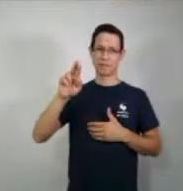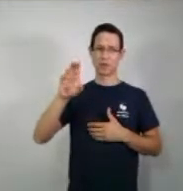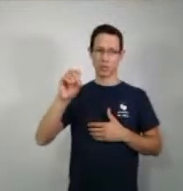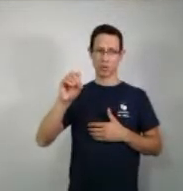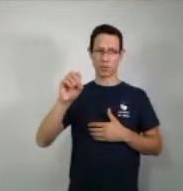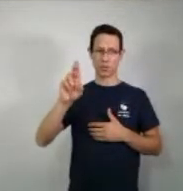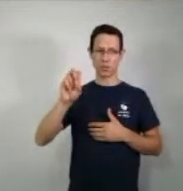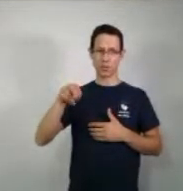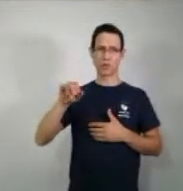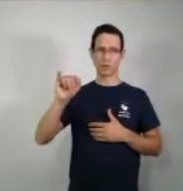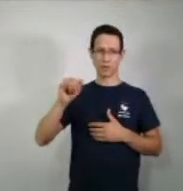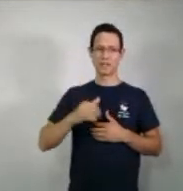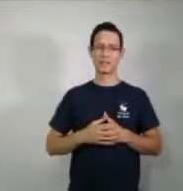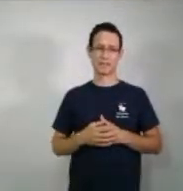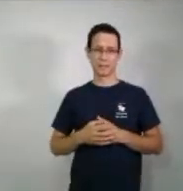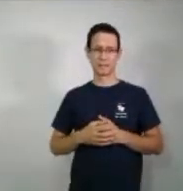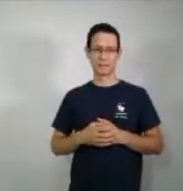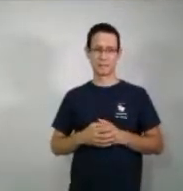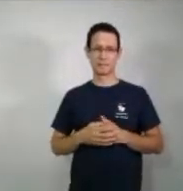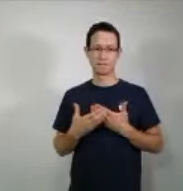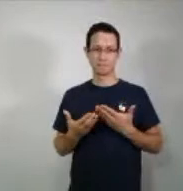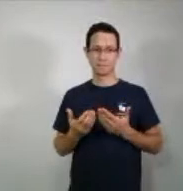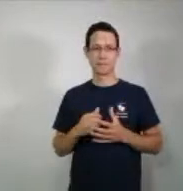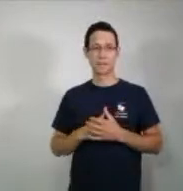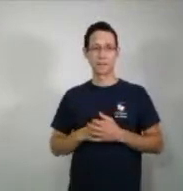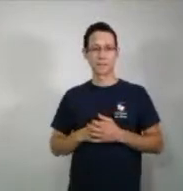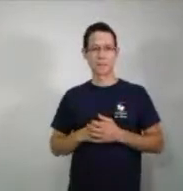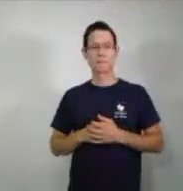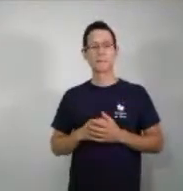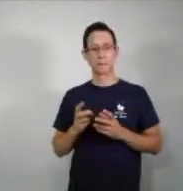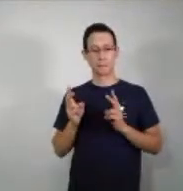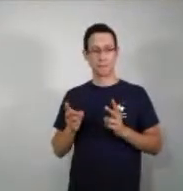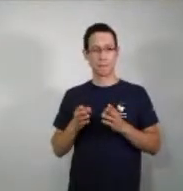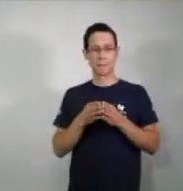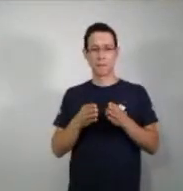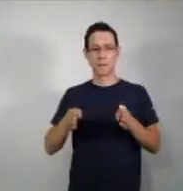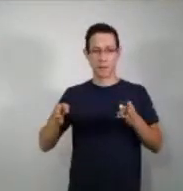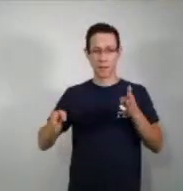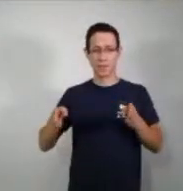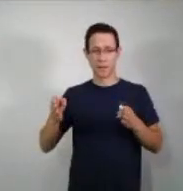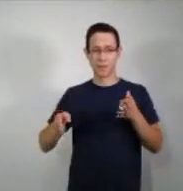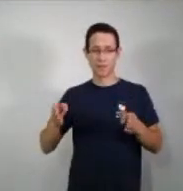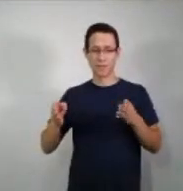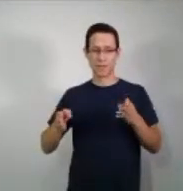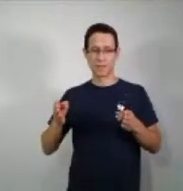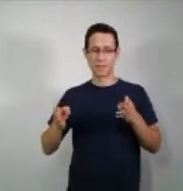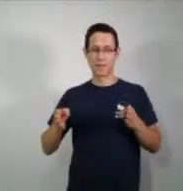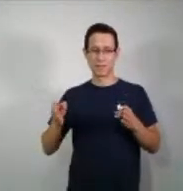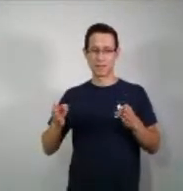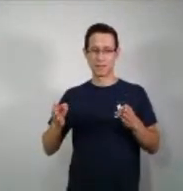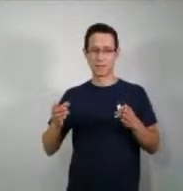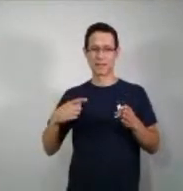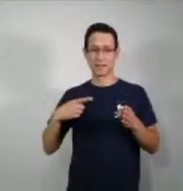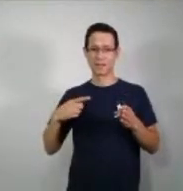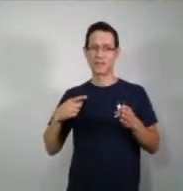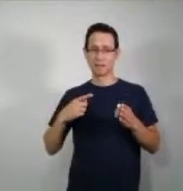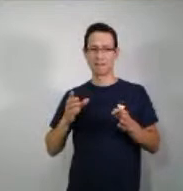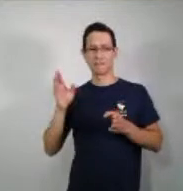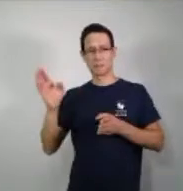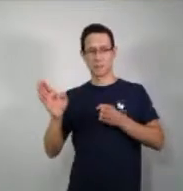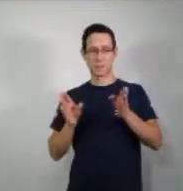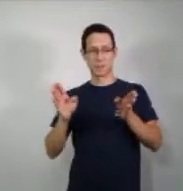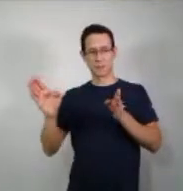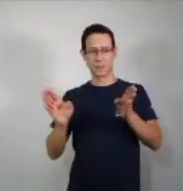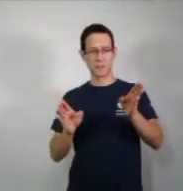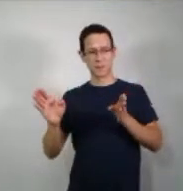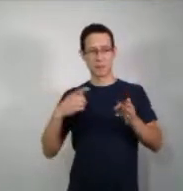E eu tinha estudado uma coisa totalmente diferente, era no mesmo período, que é esse período que é muito ambíguo e, por isso,